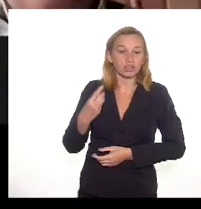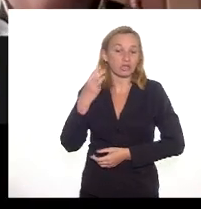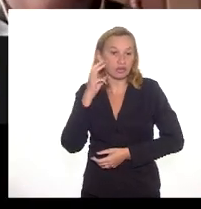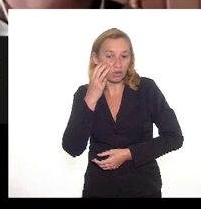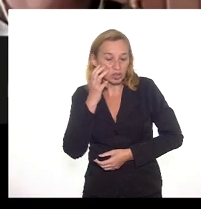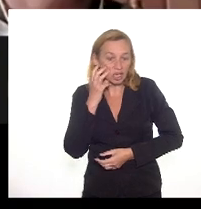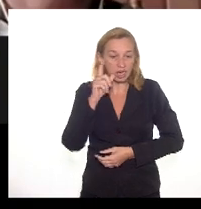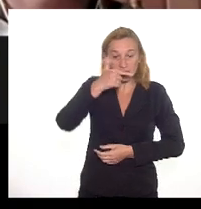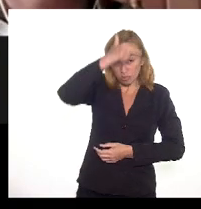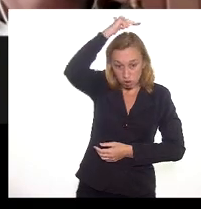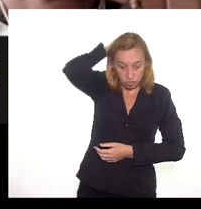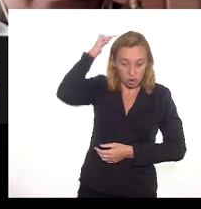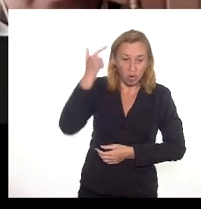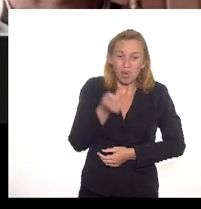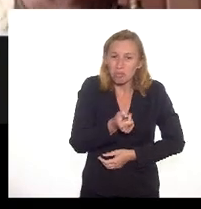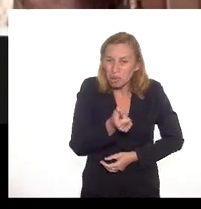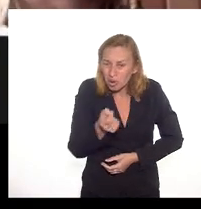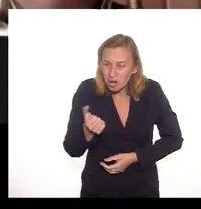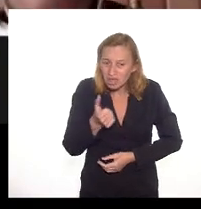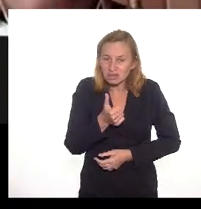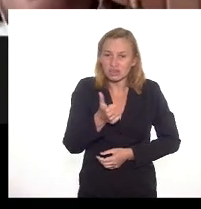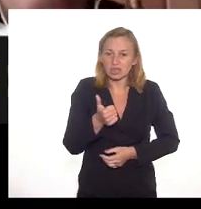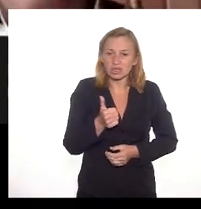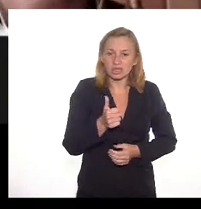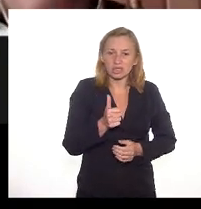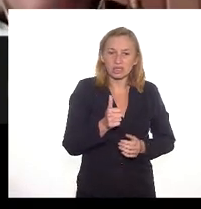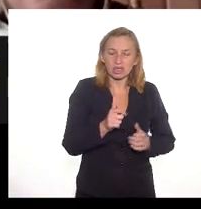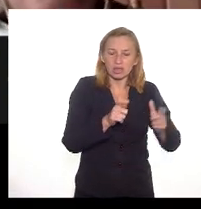vezes num evento governamental,